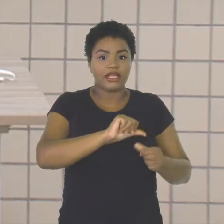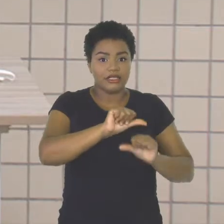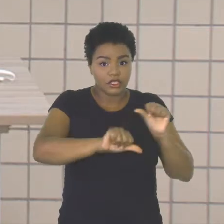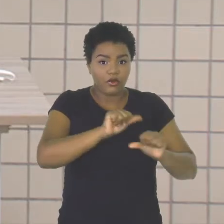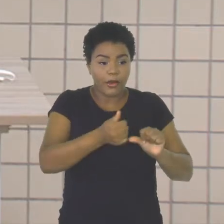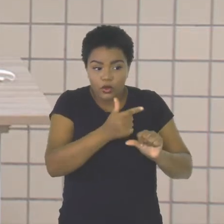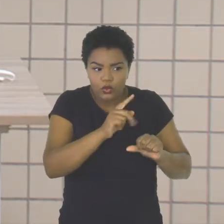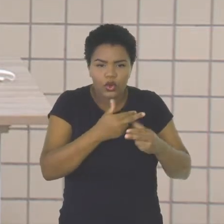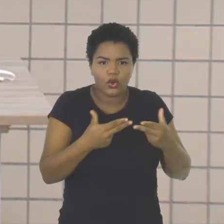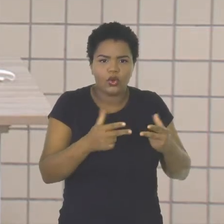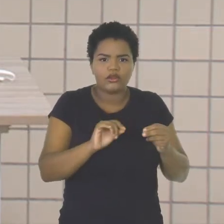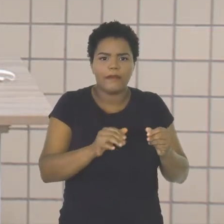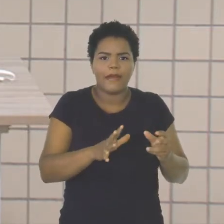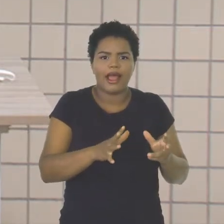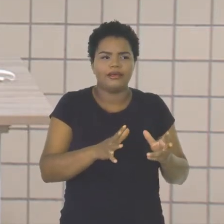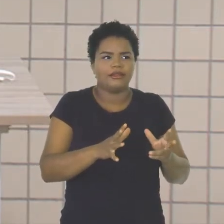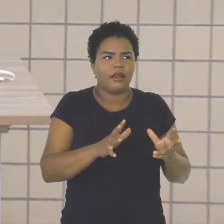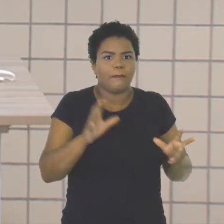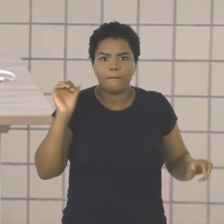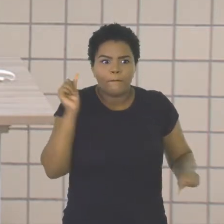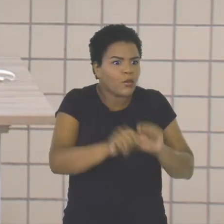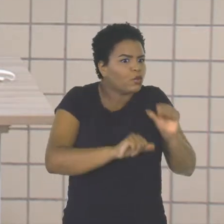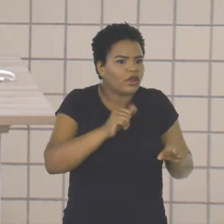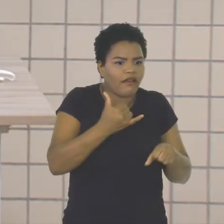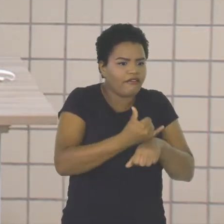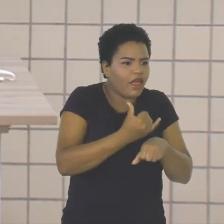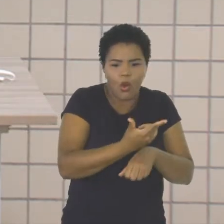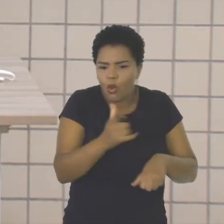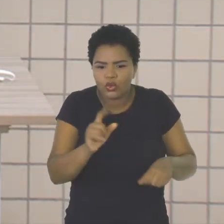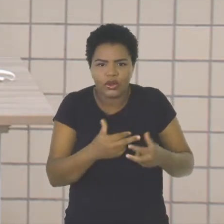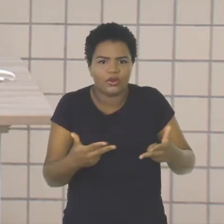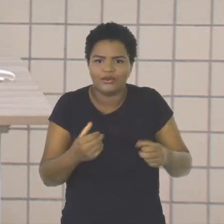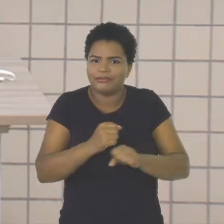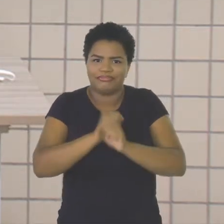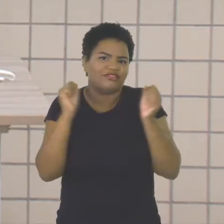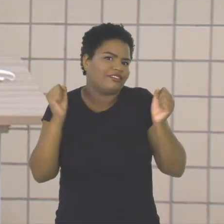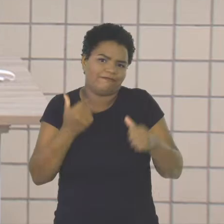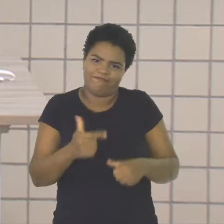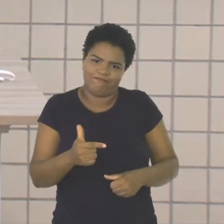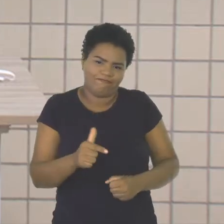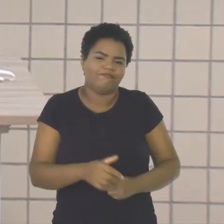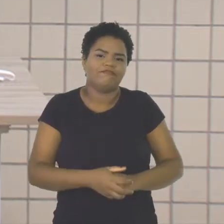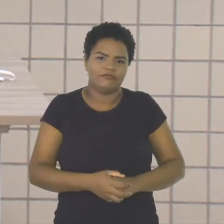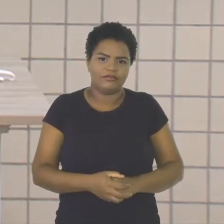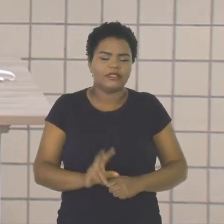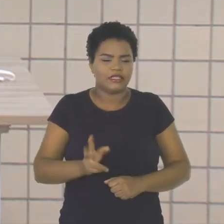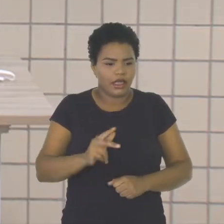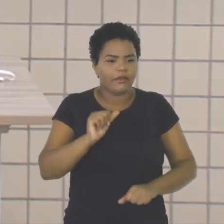ficar indestrutível, né? Ele sempre vai ter aquela formação. E a